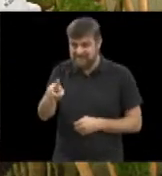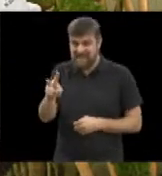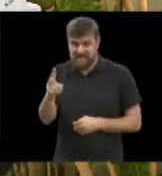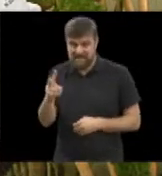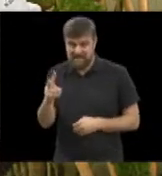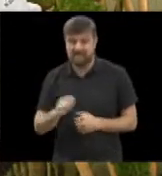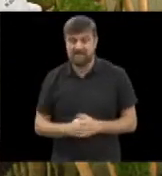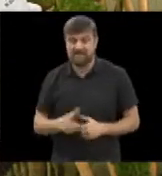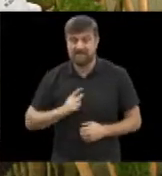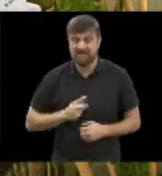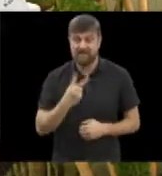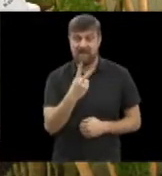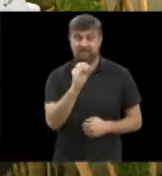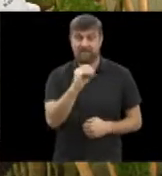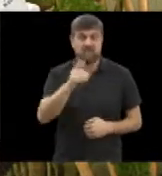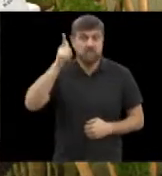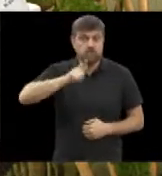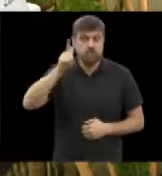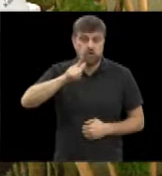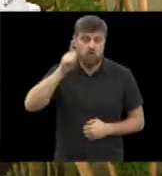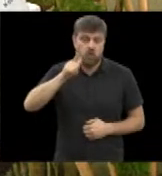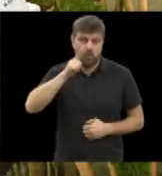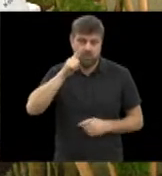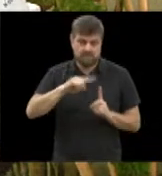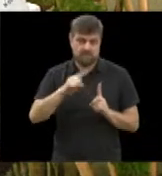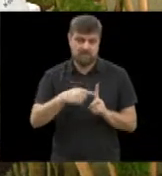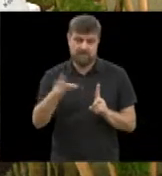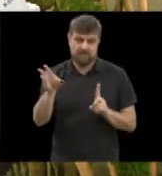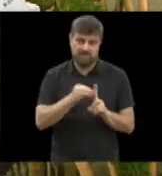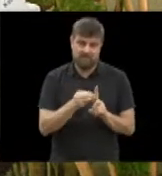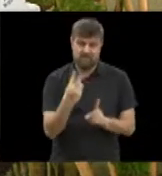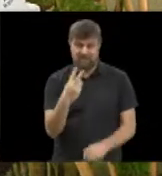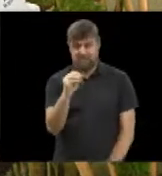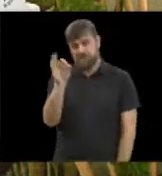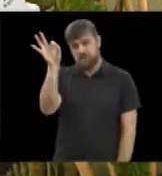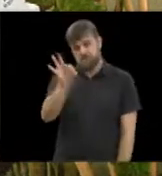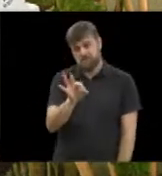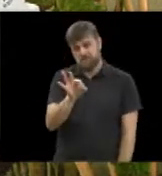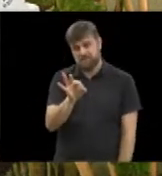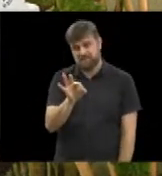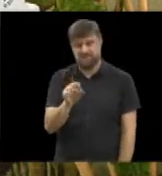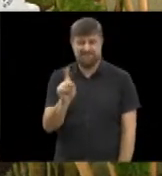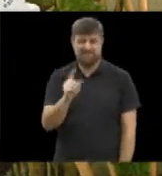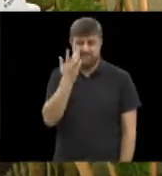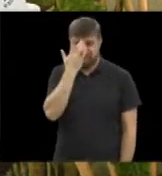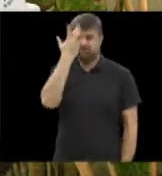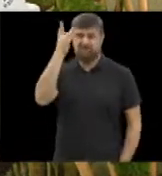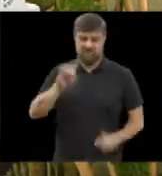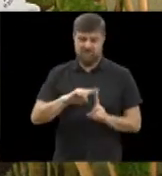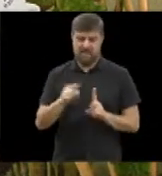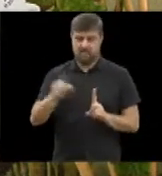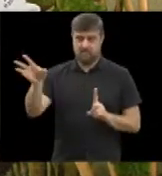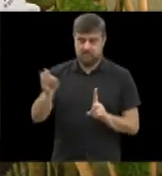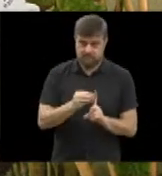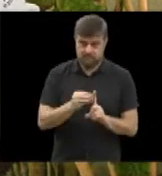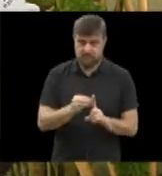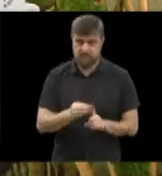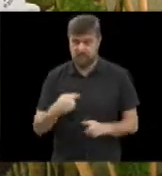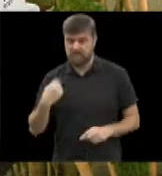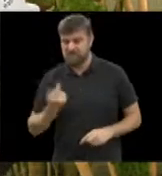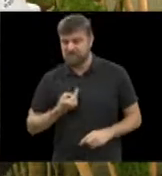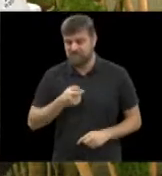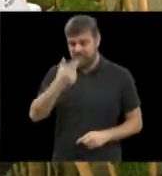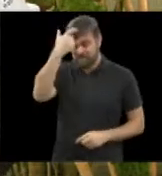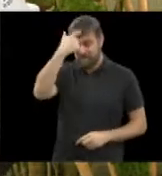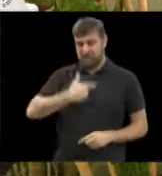voltar 20 grávidos no ciclo ovulatório da mulher. Então não é assim também tão fácil engravidar. Infelizmente o ser